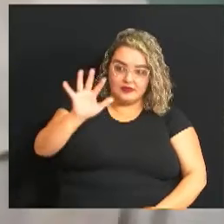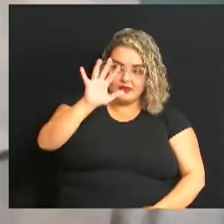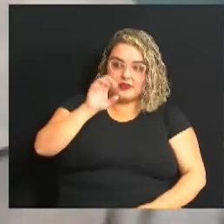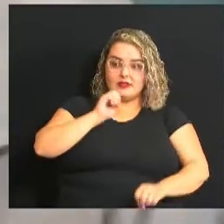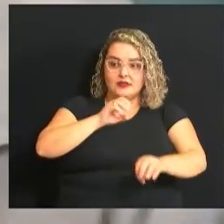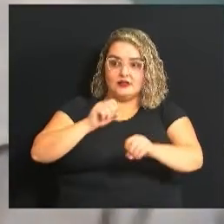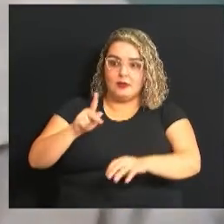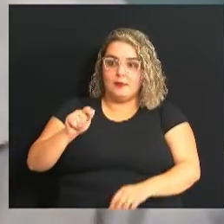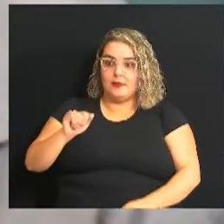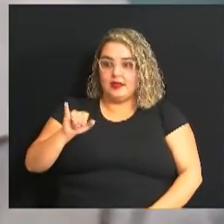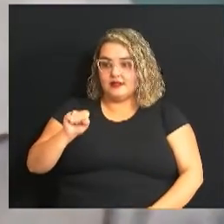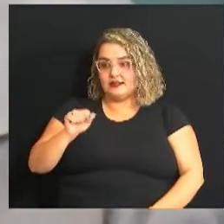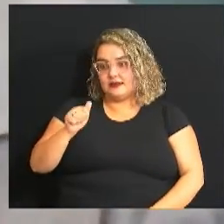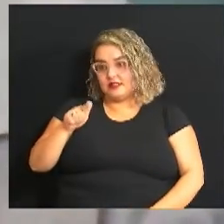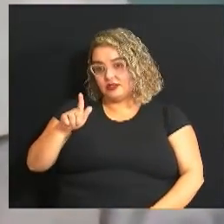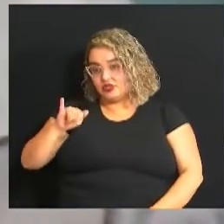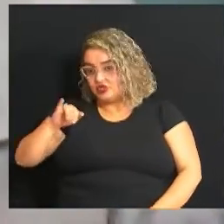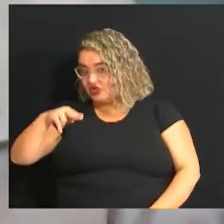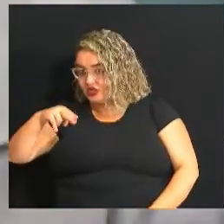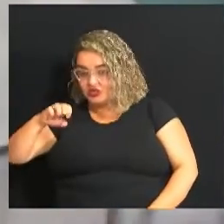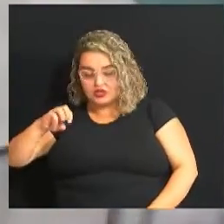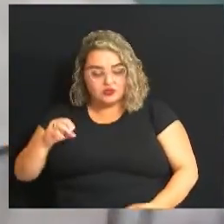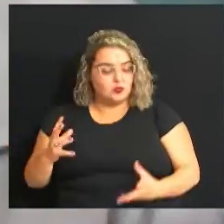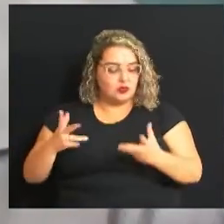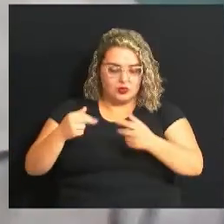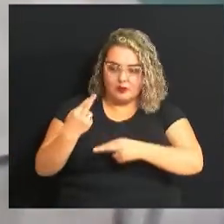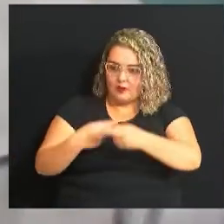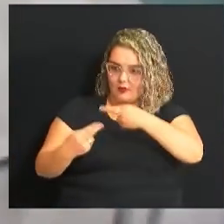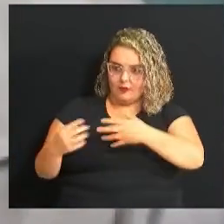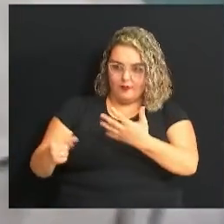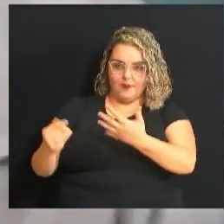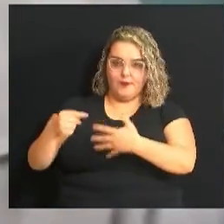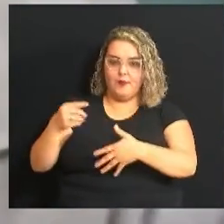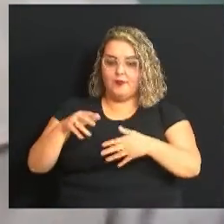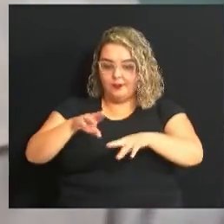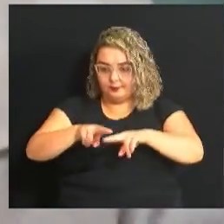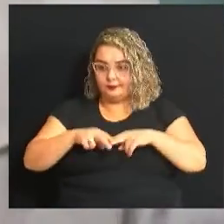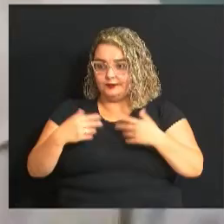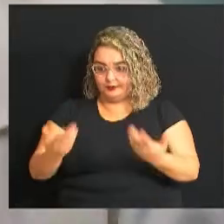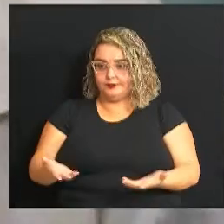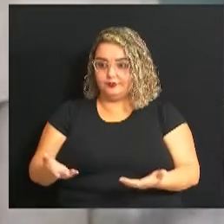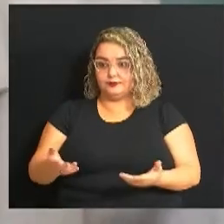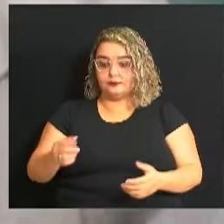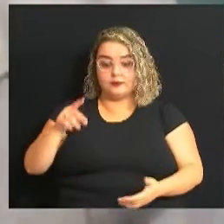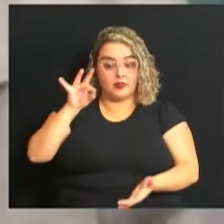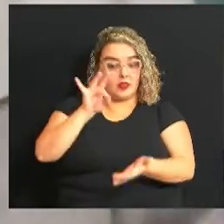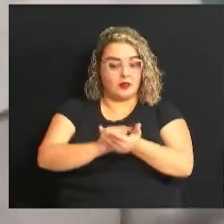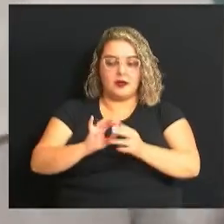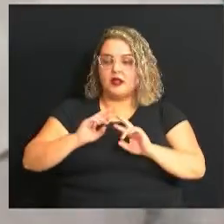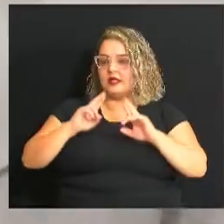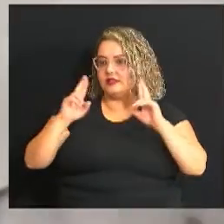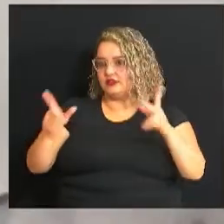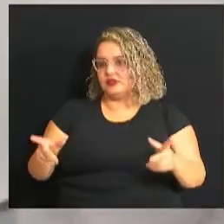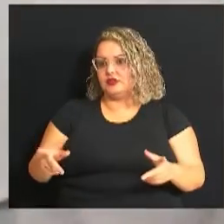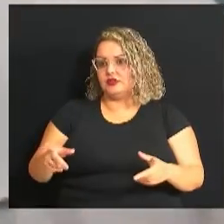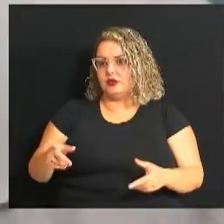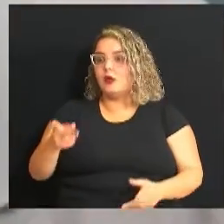paisagem, planejamento da paisagem, e por isso eu estou aqui em Campo Grande. Campo Grande é uma realidade bem diferente, porque, como eu